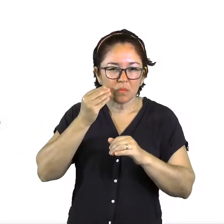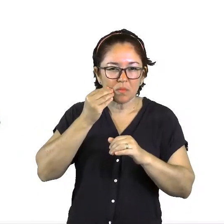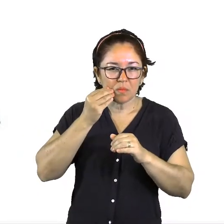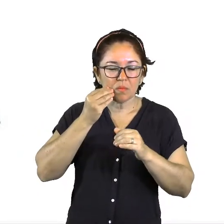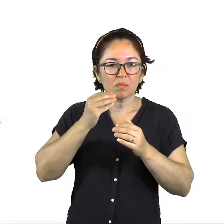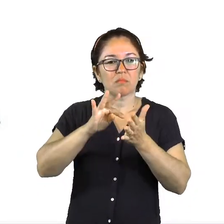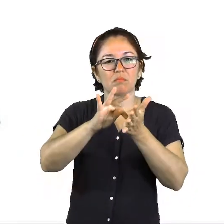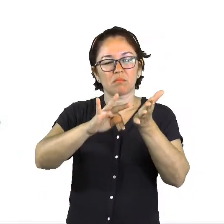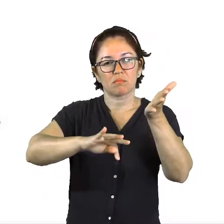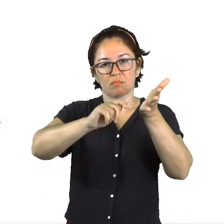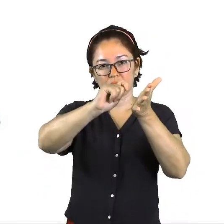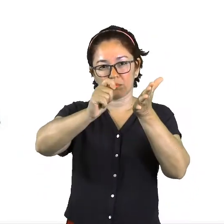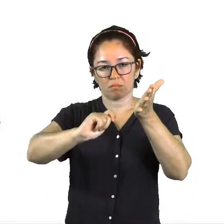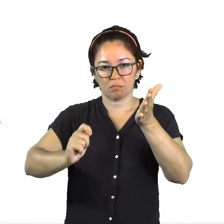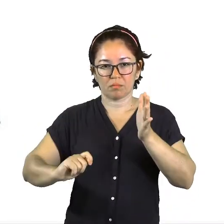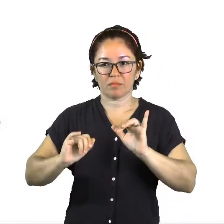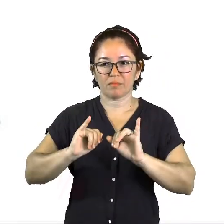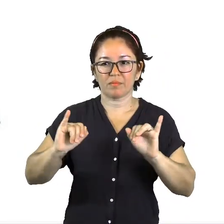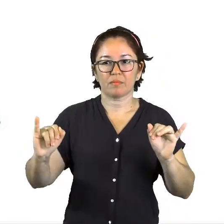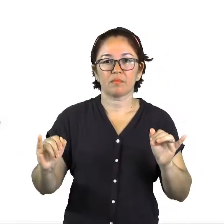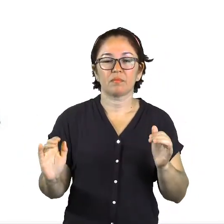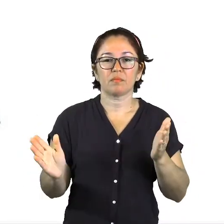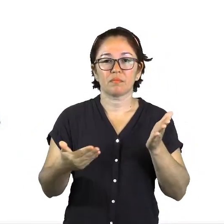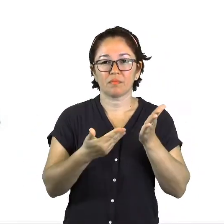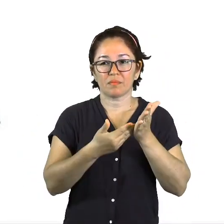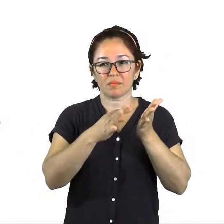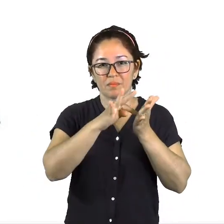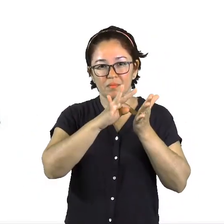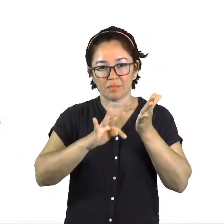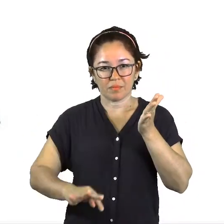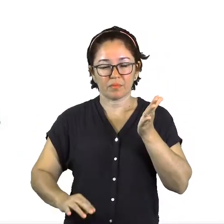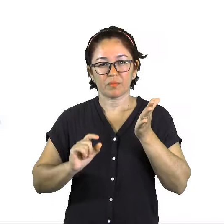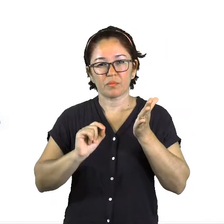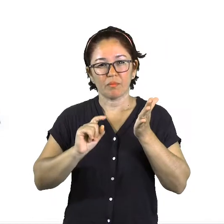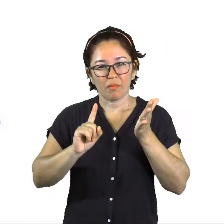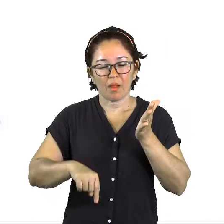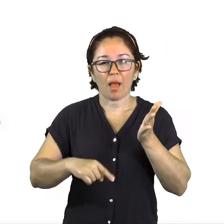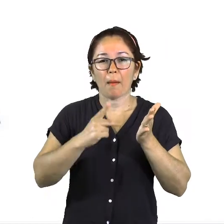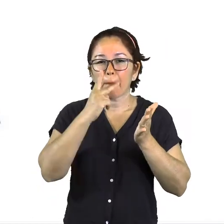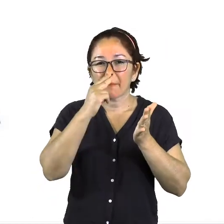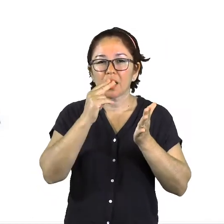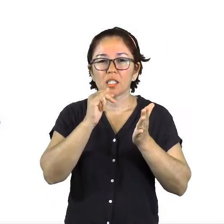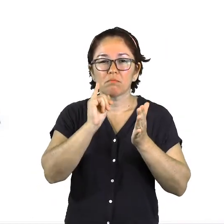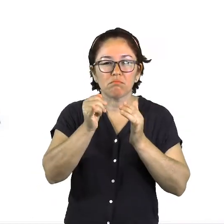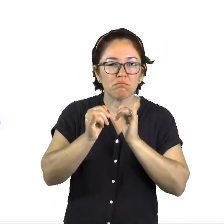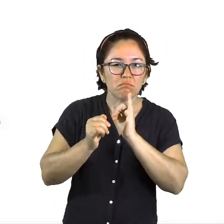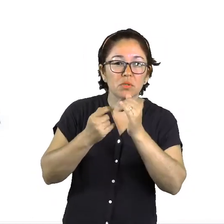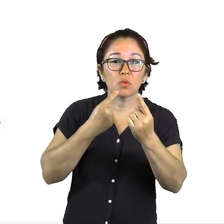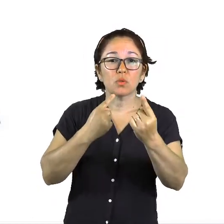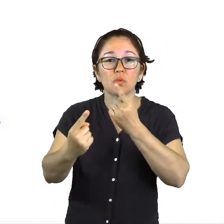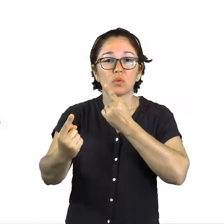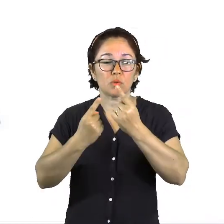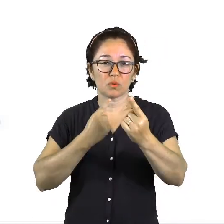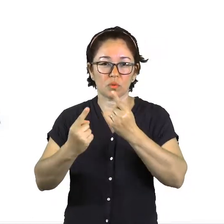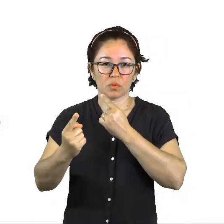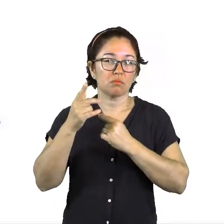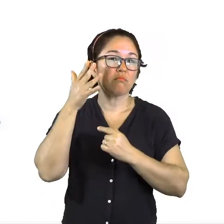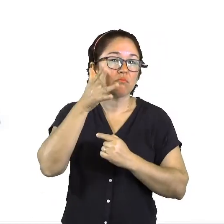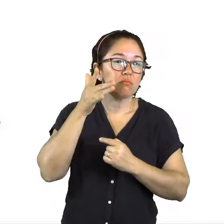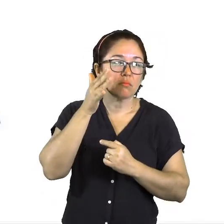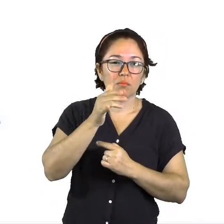de divulgação científica, ele é um gênero discursivo que tem como